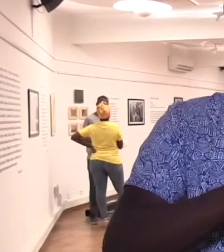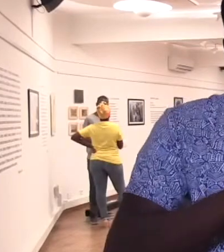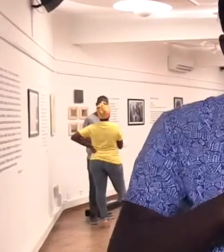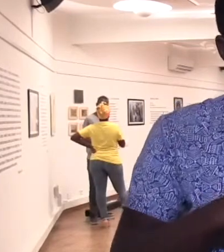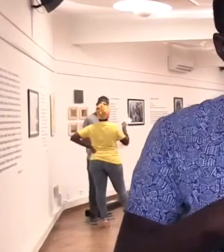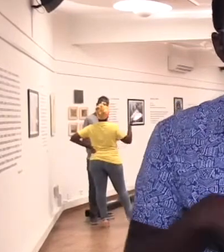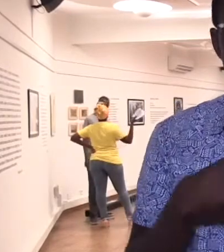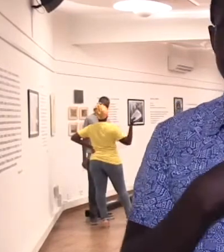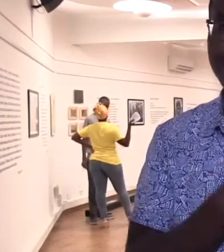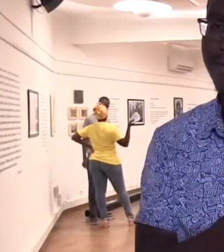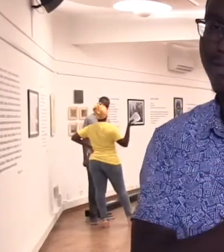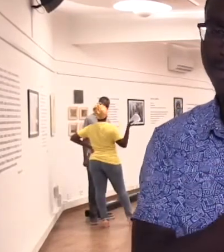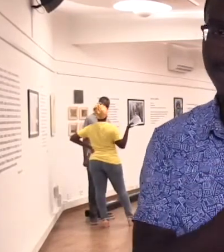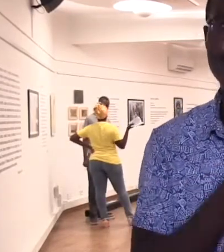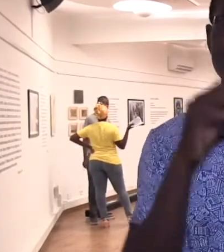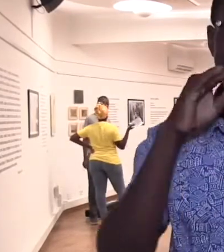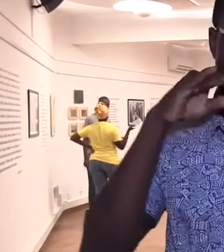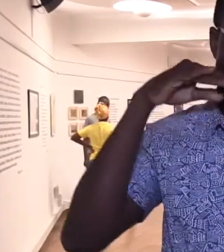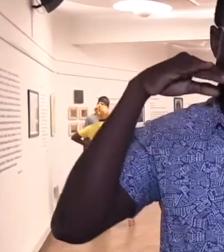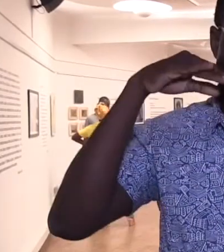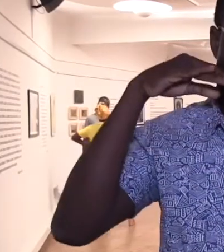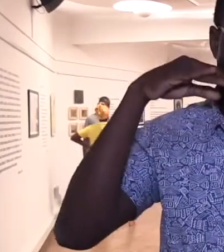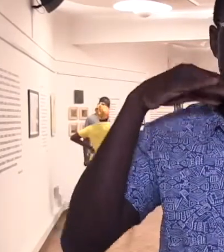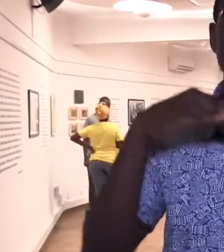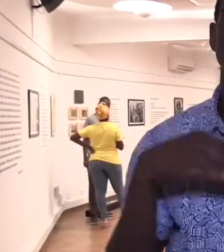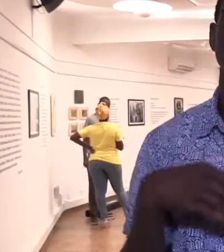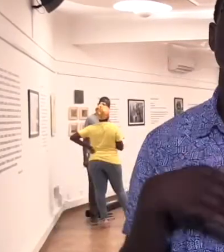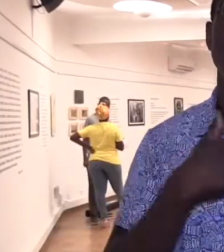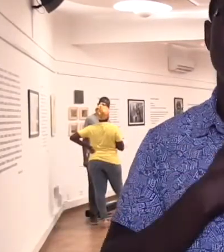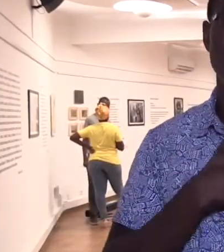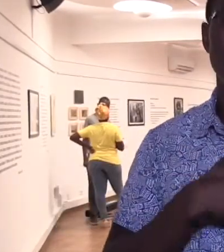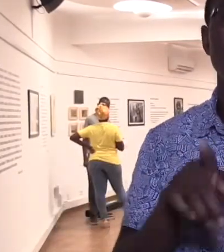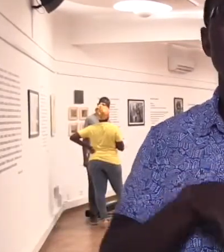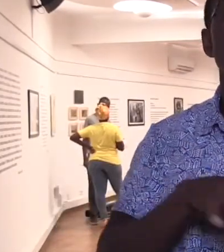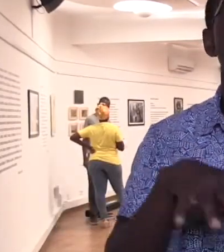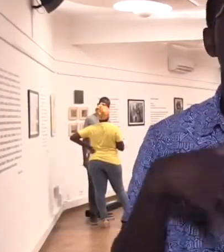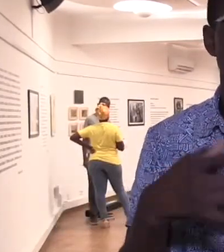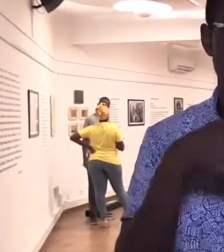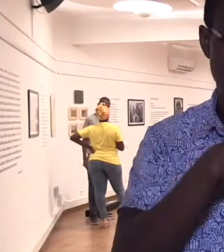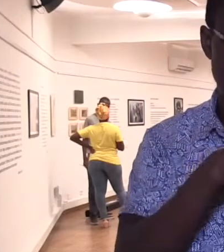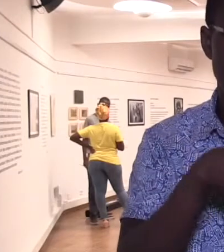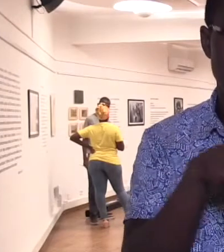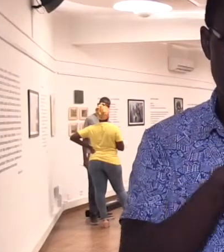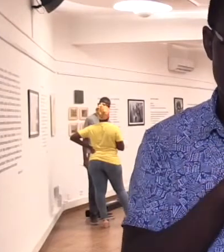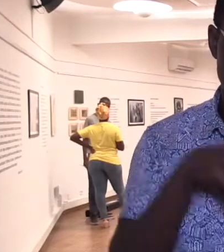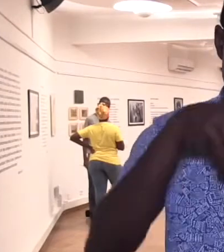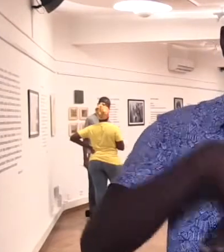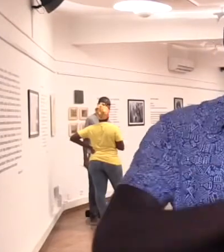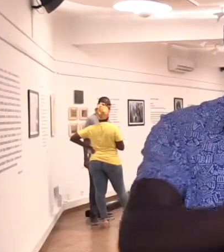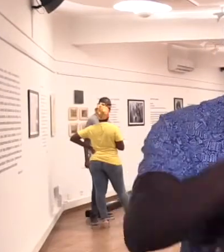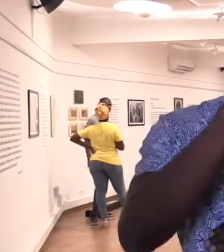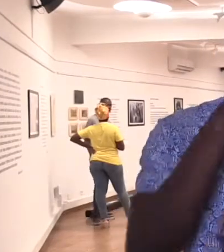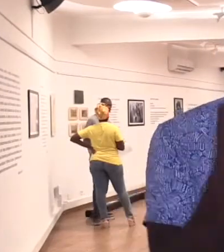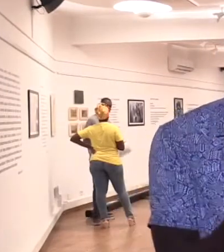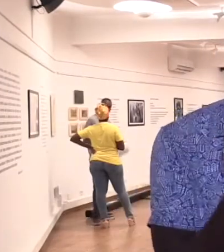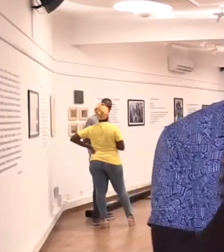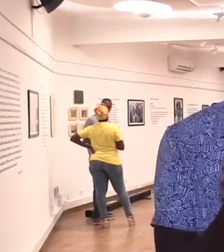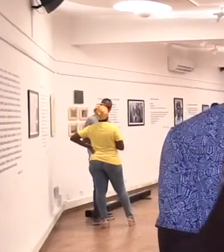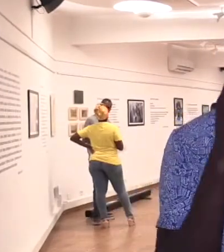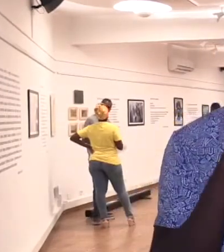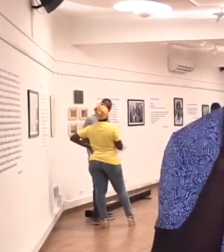tempo. Este é um exemplo de inclusão. Gostei muito e estou feliz. Gostaria que esta iniciativa